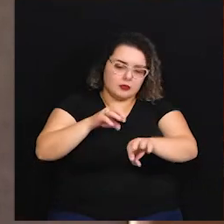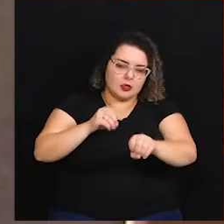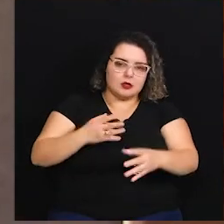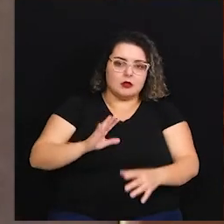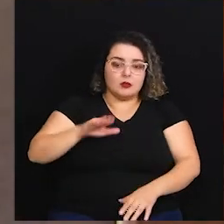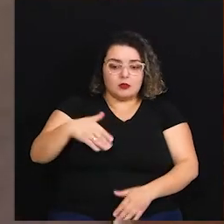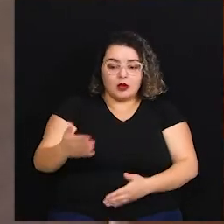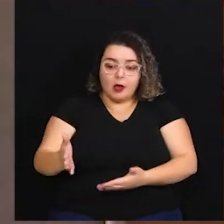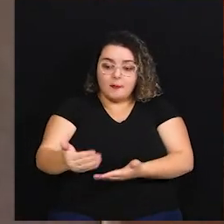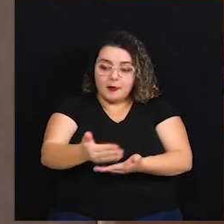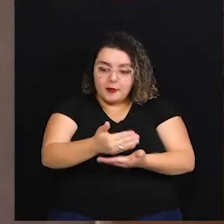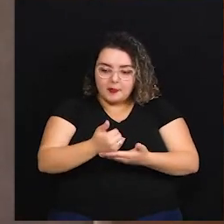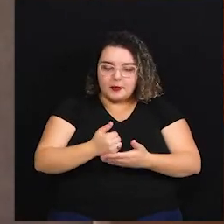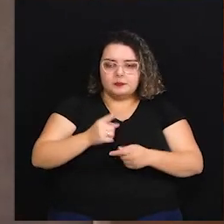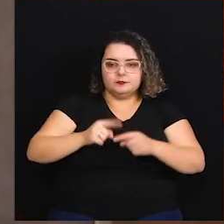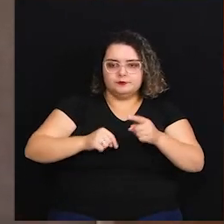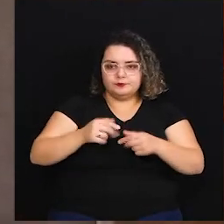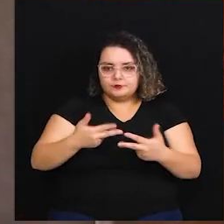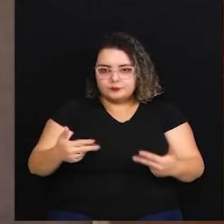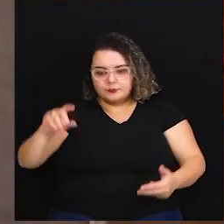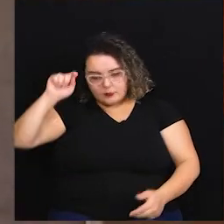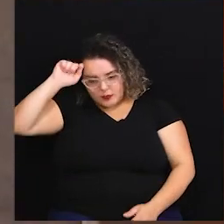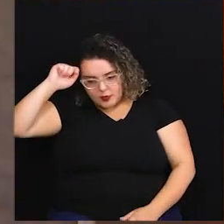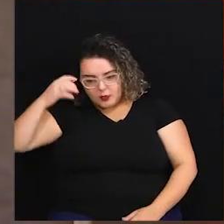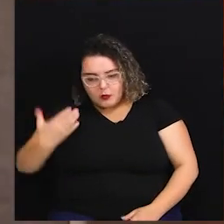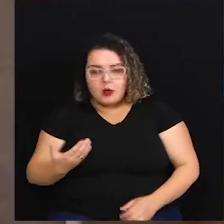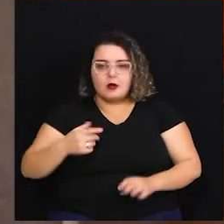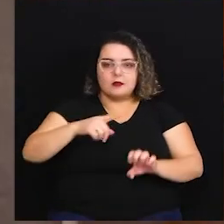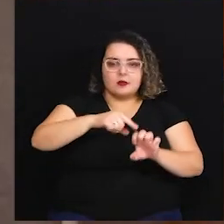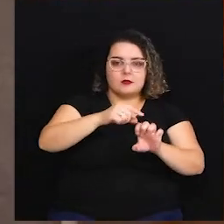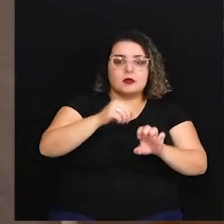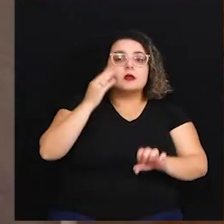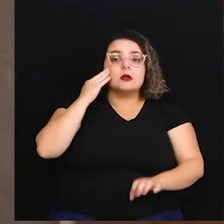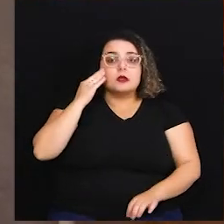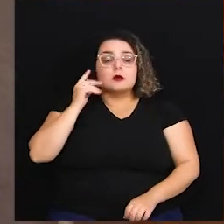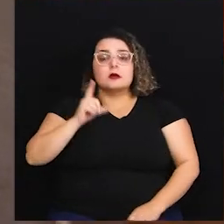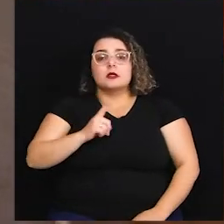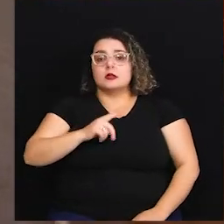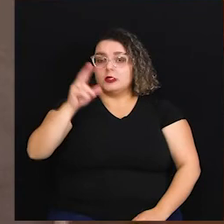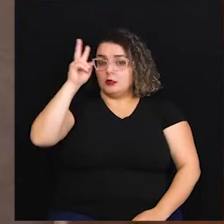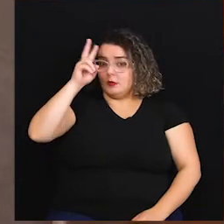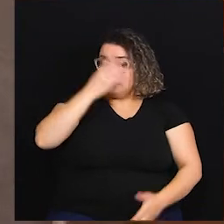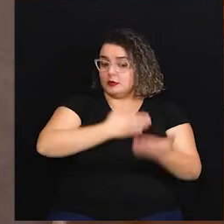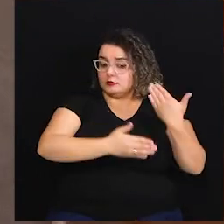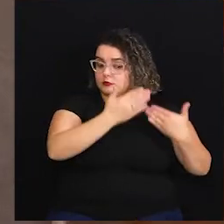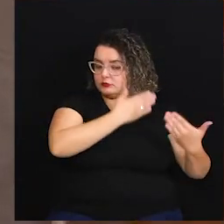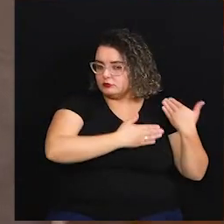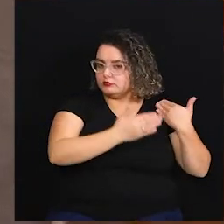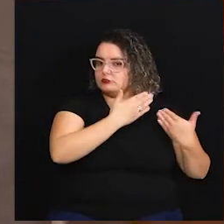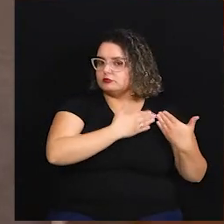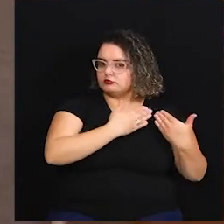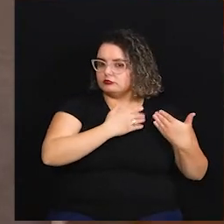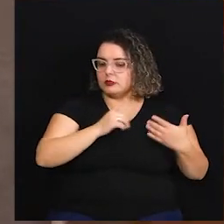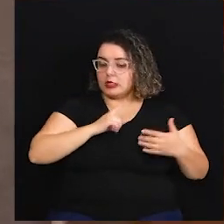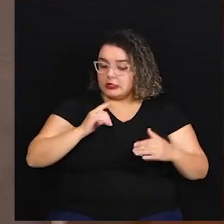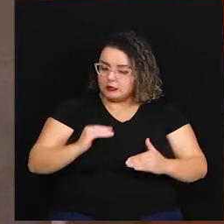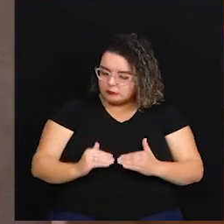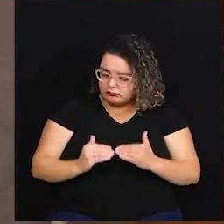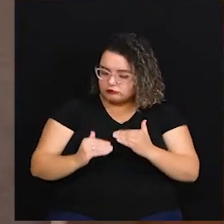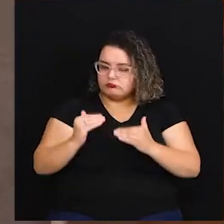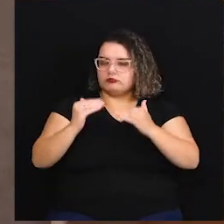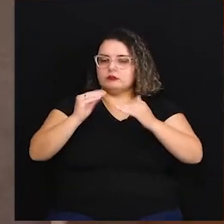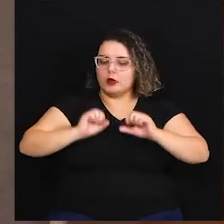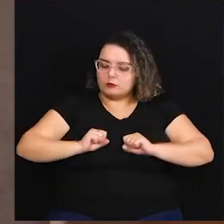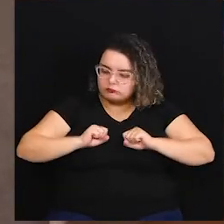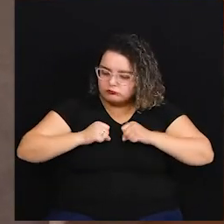para ensinar. Quando você adquire um produto de um afroempreendedor, saiba que tem uma história, que tem